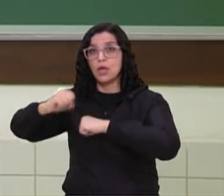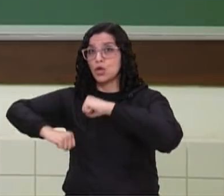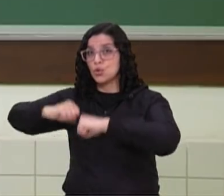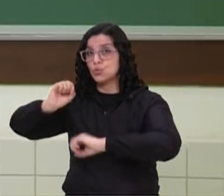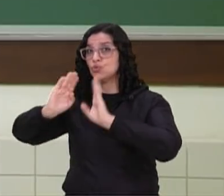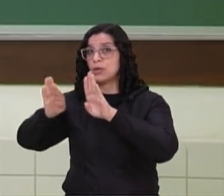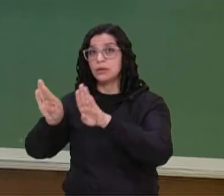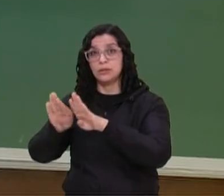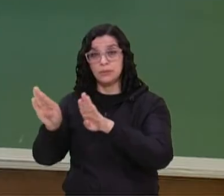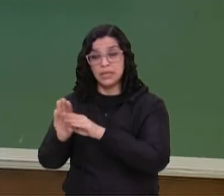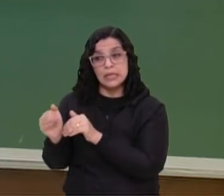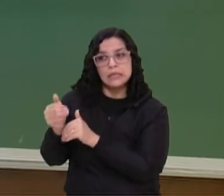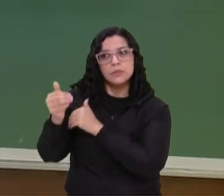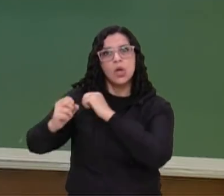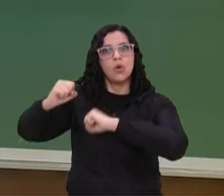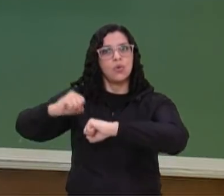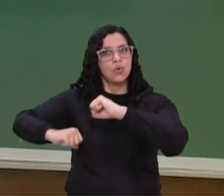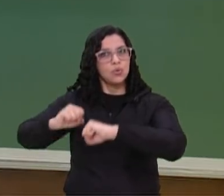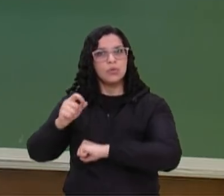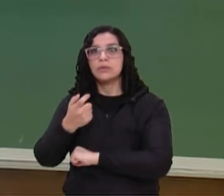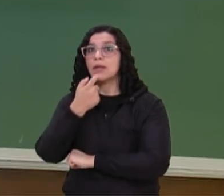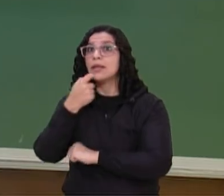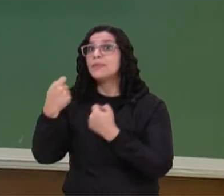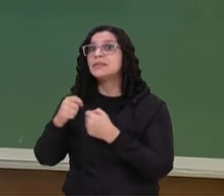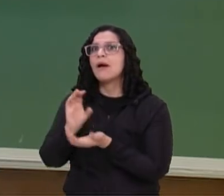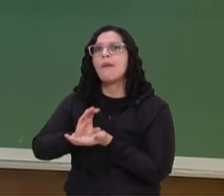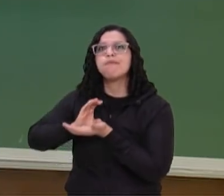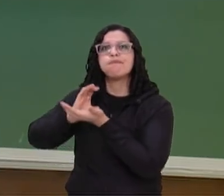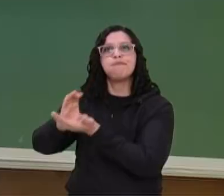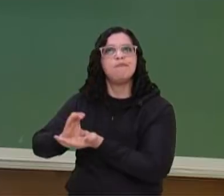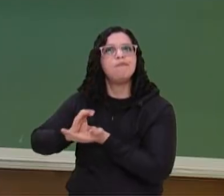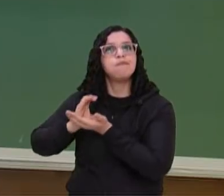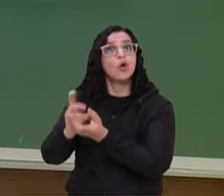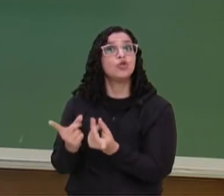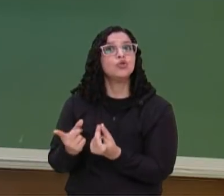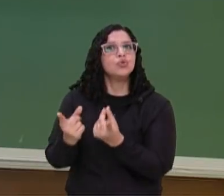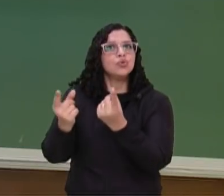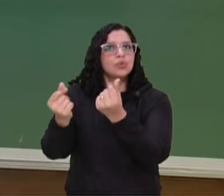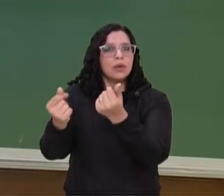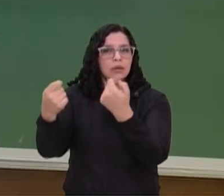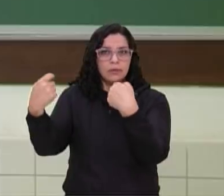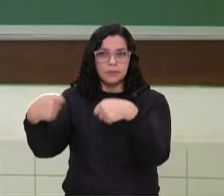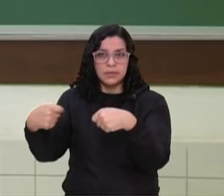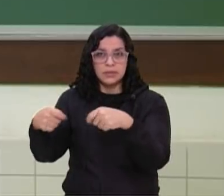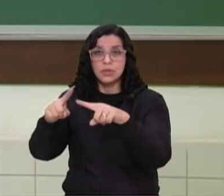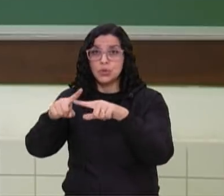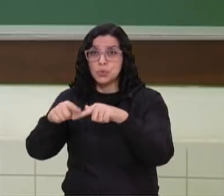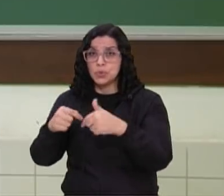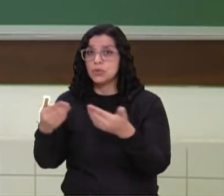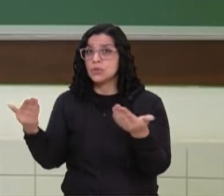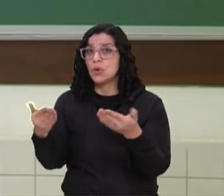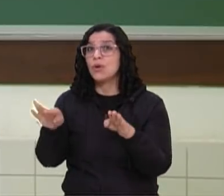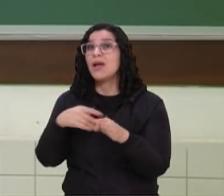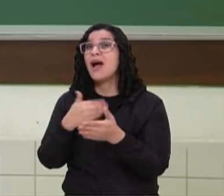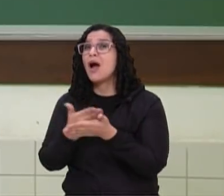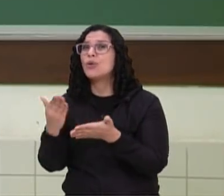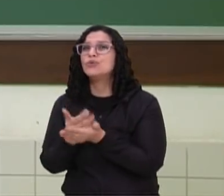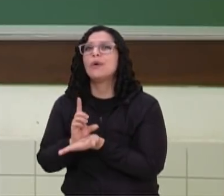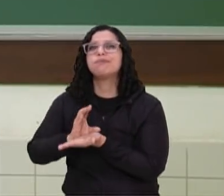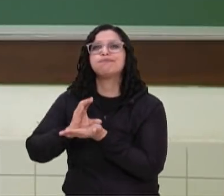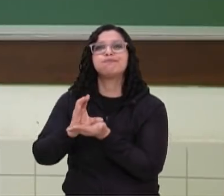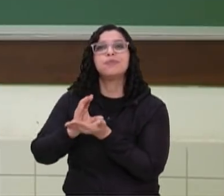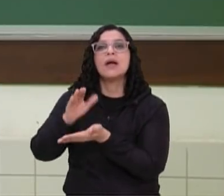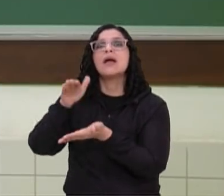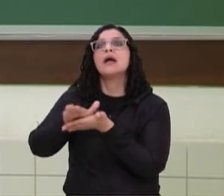industrialização. Esse processo de industrialização precisava de investimento, precisava de recursos, recursos que tinham sido gastos